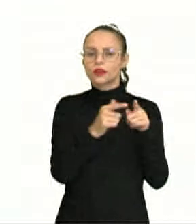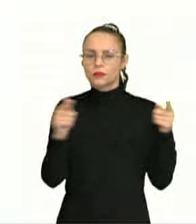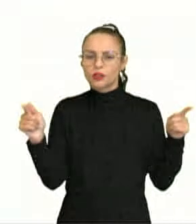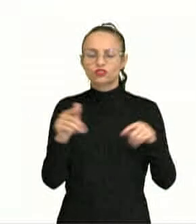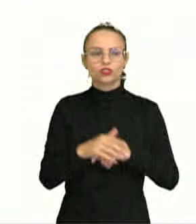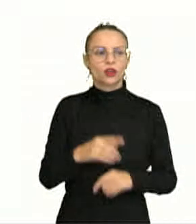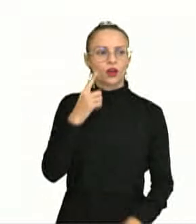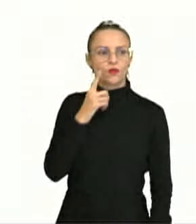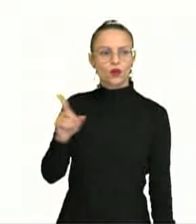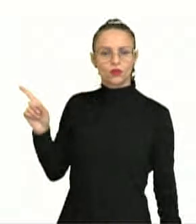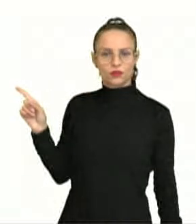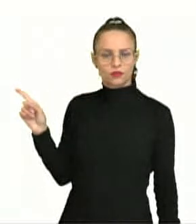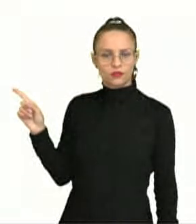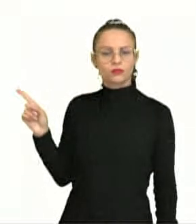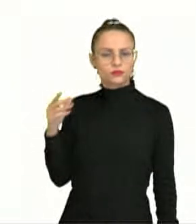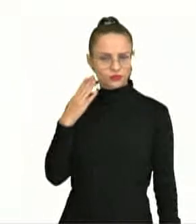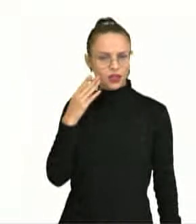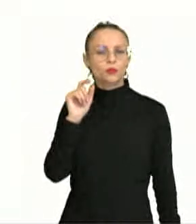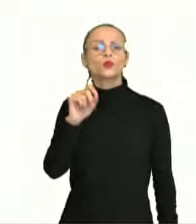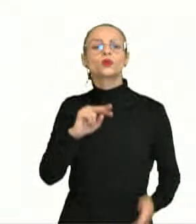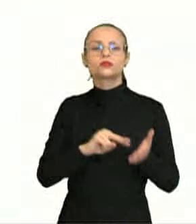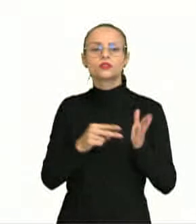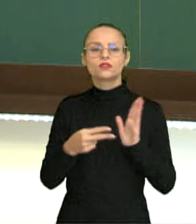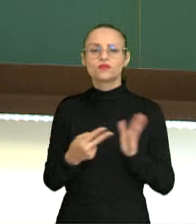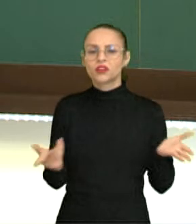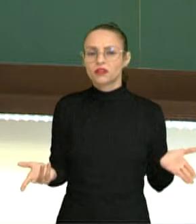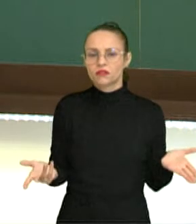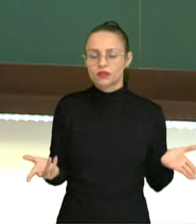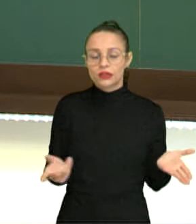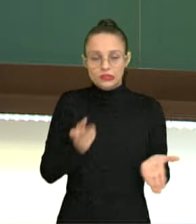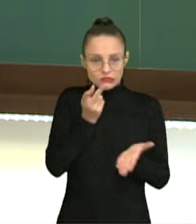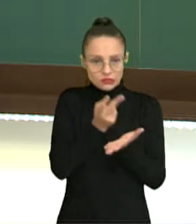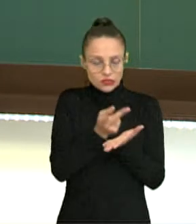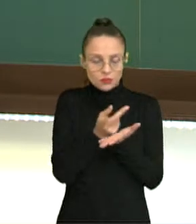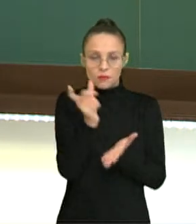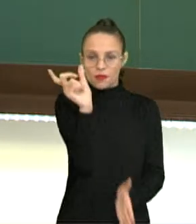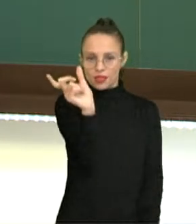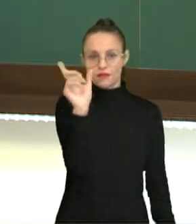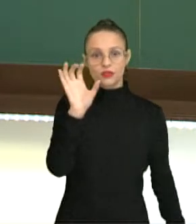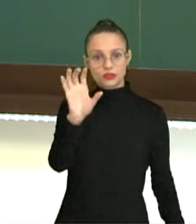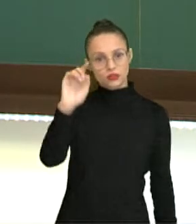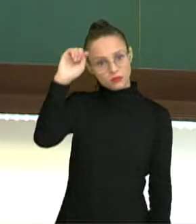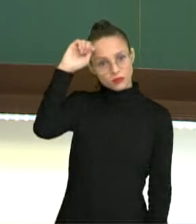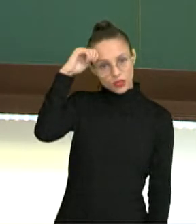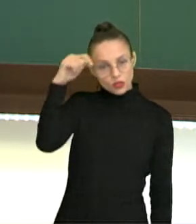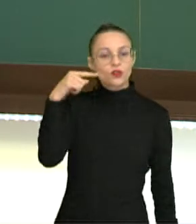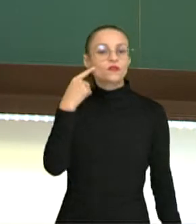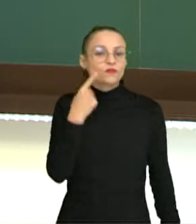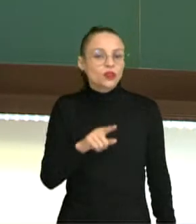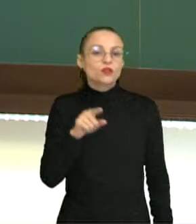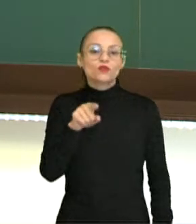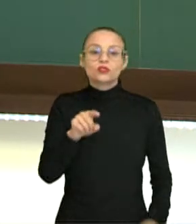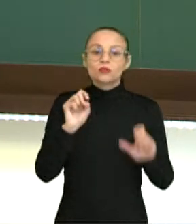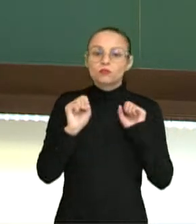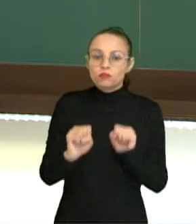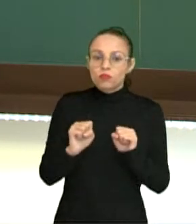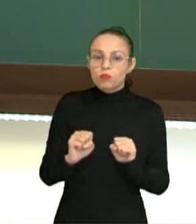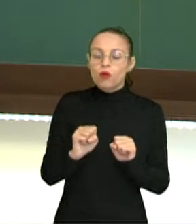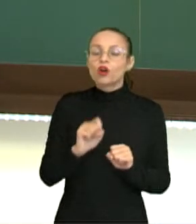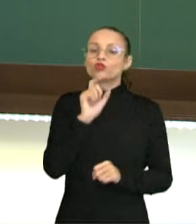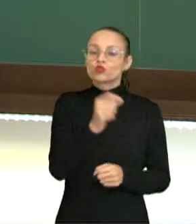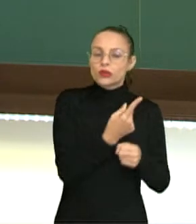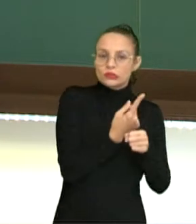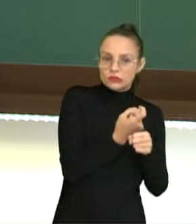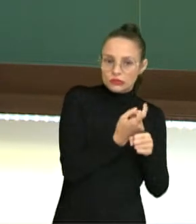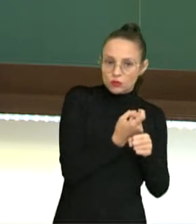Ocupariam, paralisariam e deixariam? Sempre que tiver uma palavra destacada, verifique se você pode pôr no singular